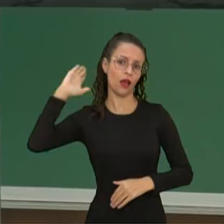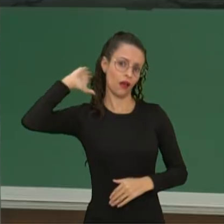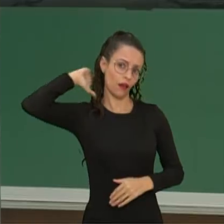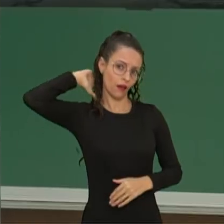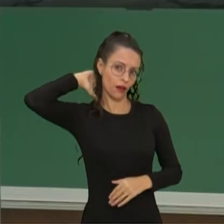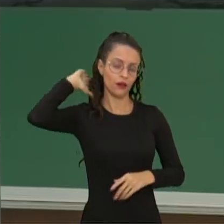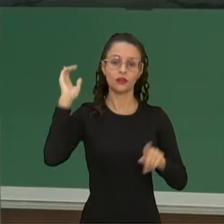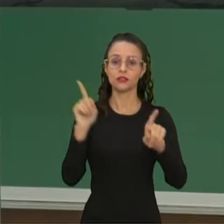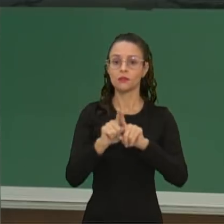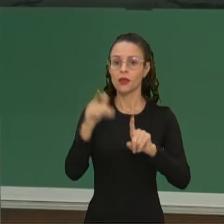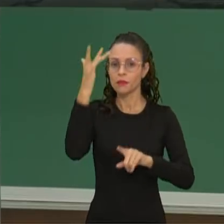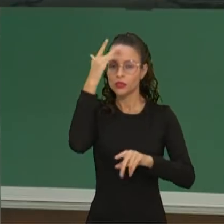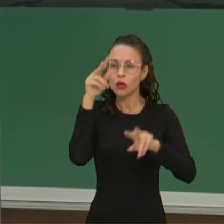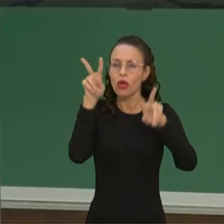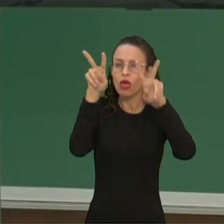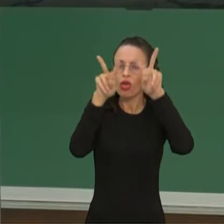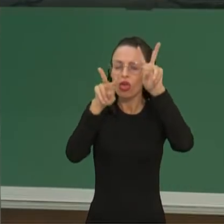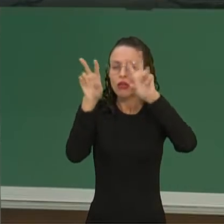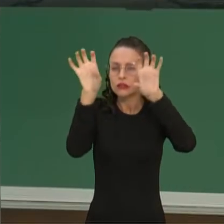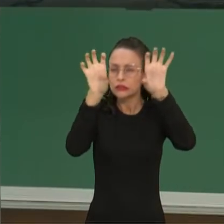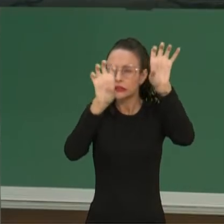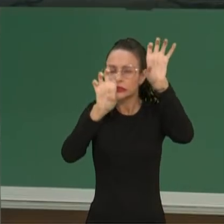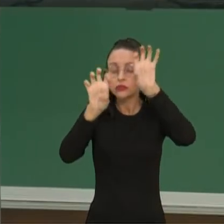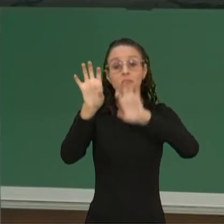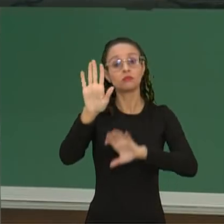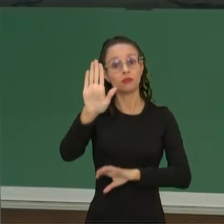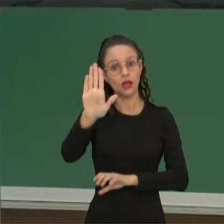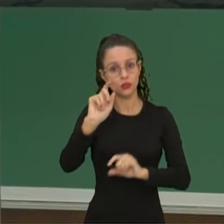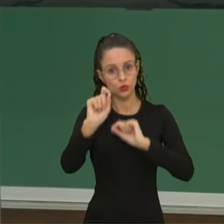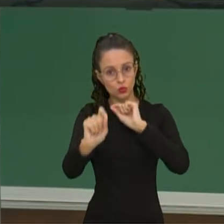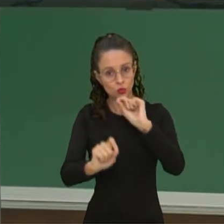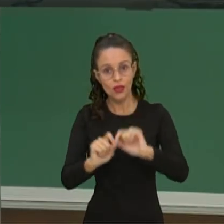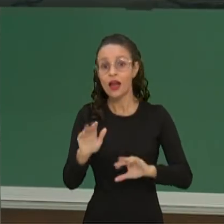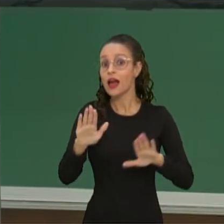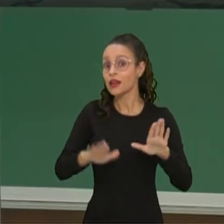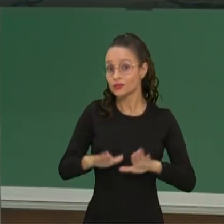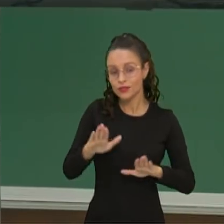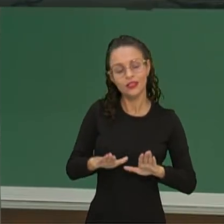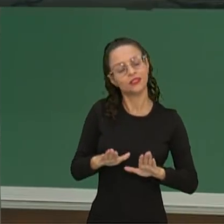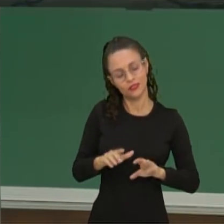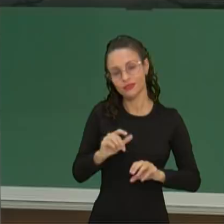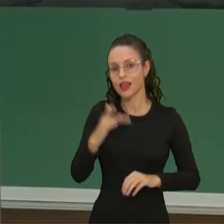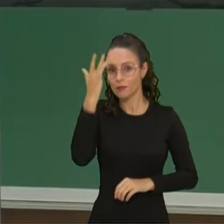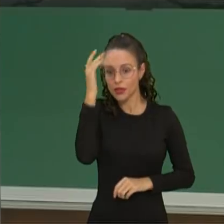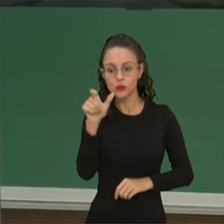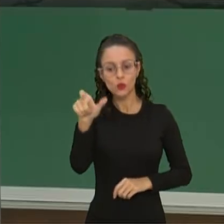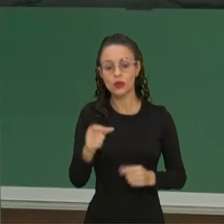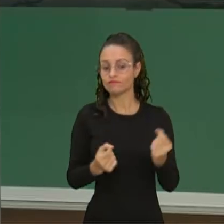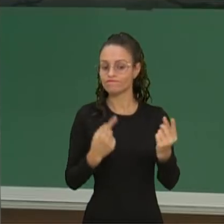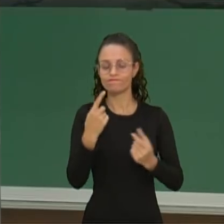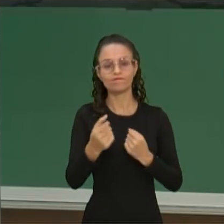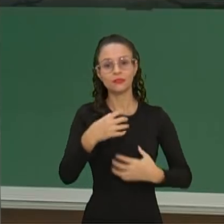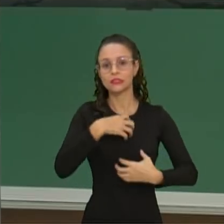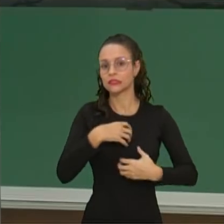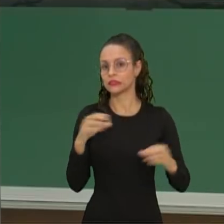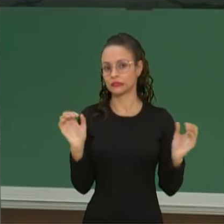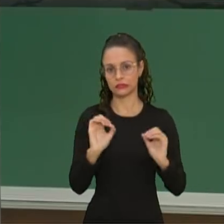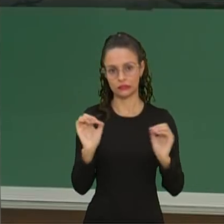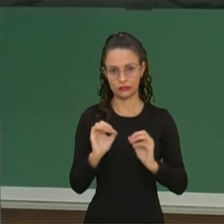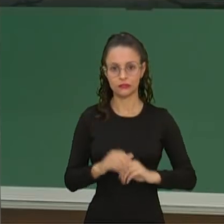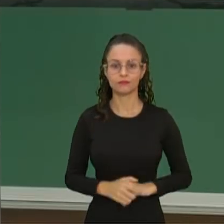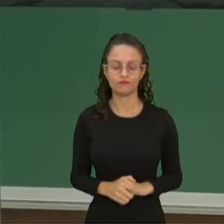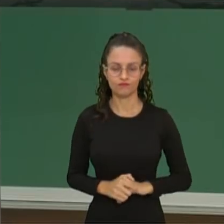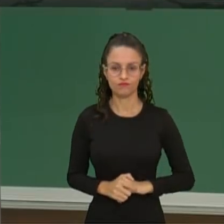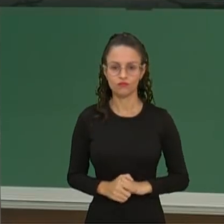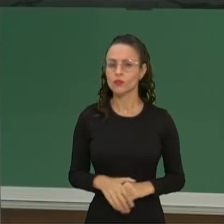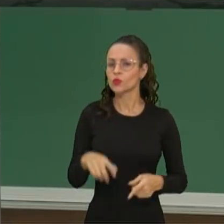que sente a visão distorcida, tá? Mas muitas vezes, né, como eu falei, pode não ter sintomas, tá? E